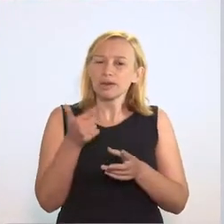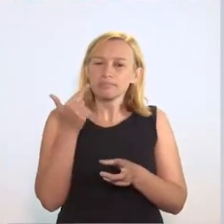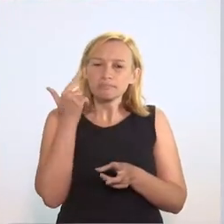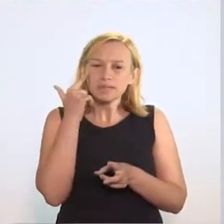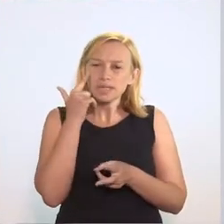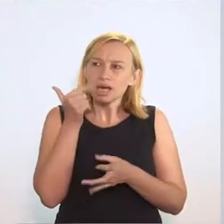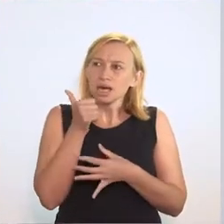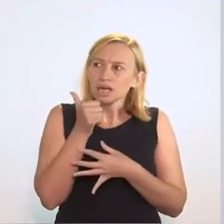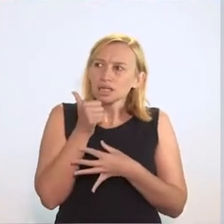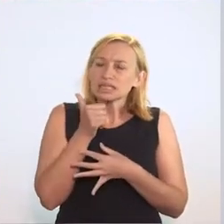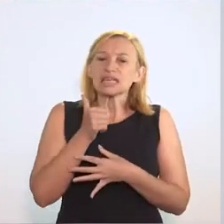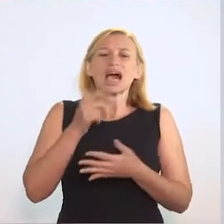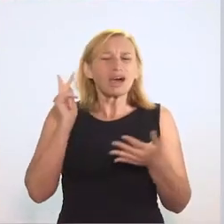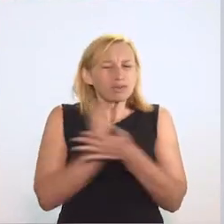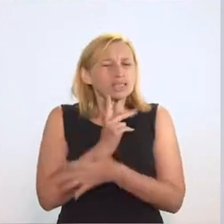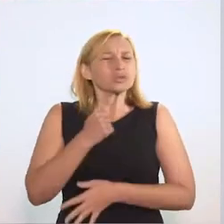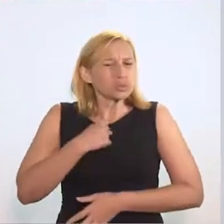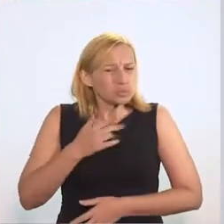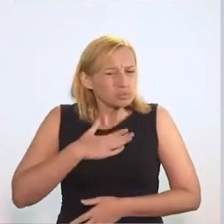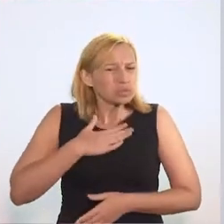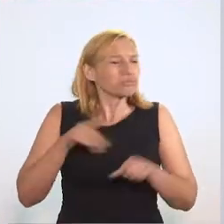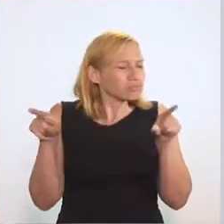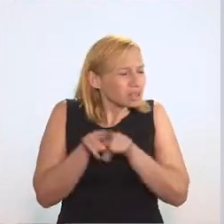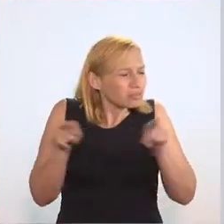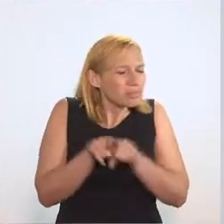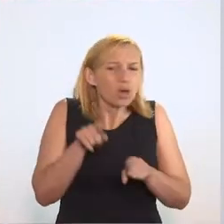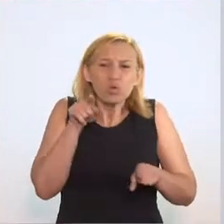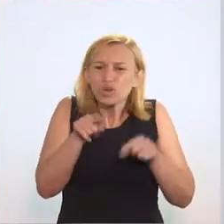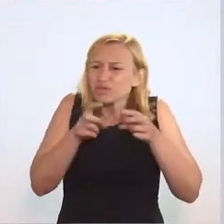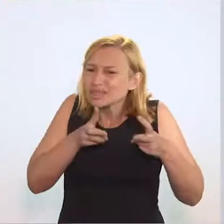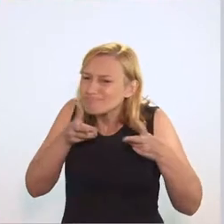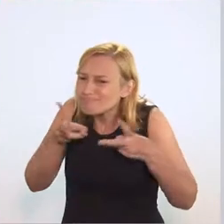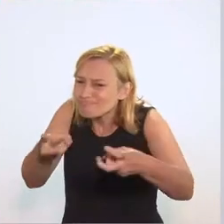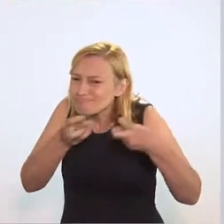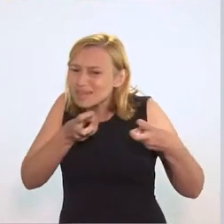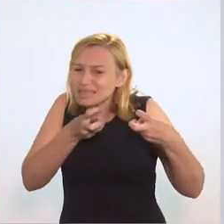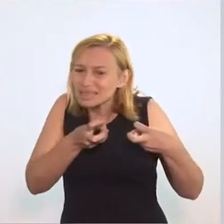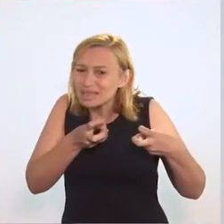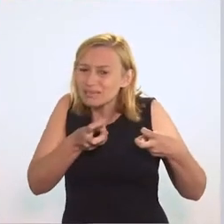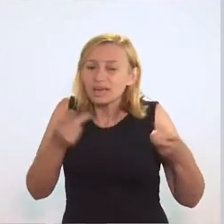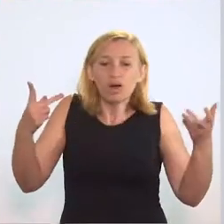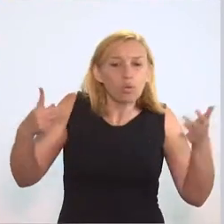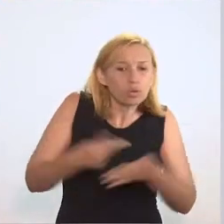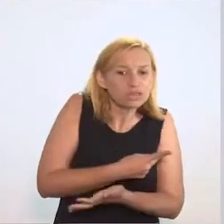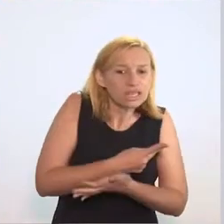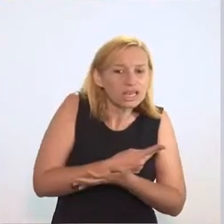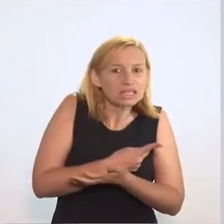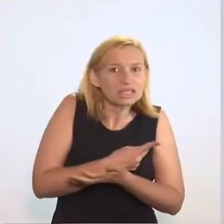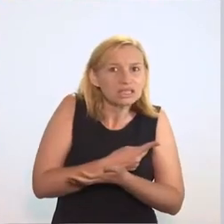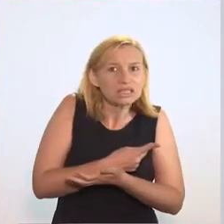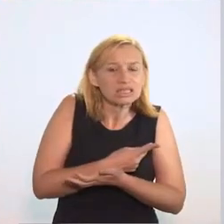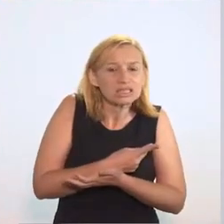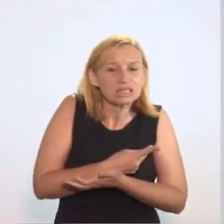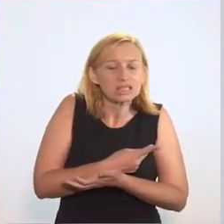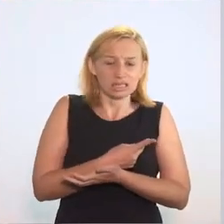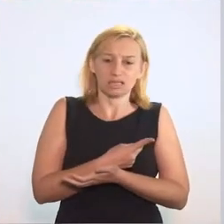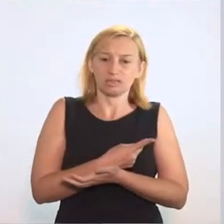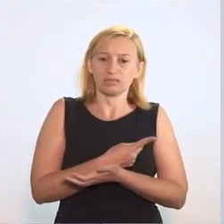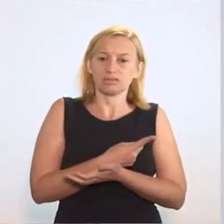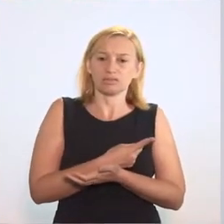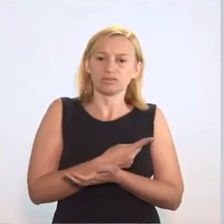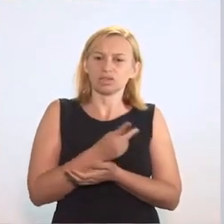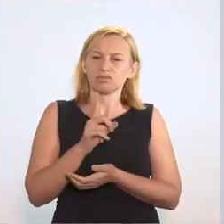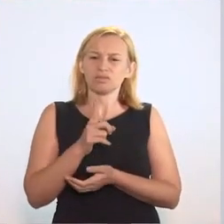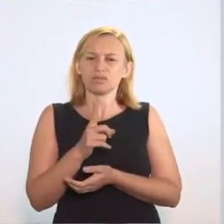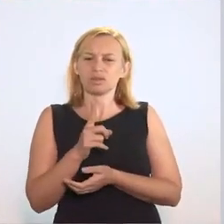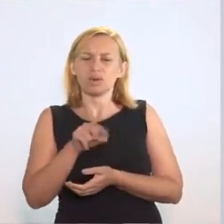com você, vai falar assim, caramba, isso também acontece comigo. O que você percebe que ocorre, assim... que, de repente, antes